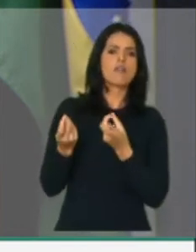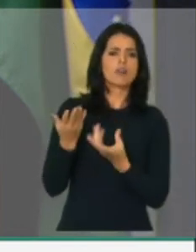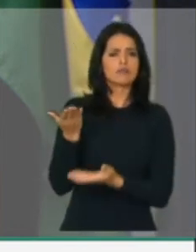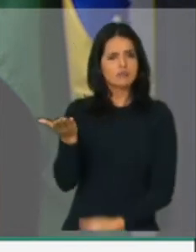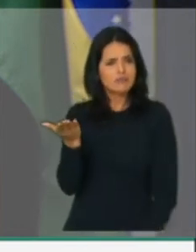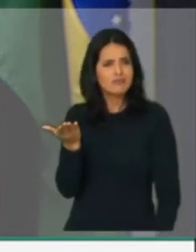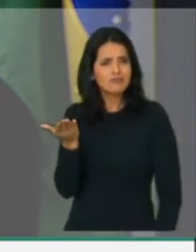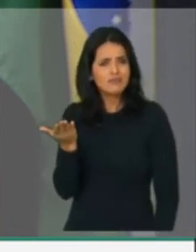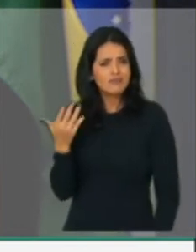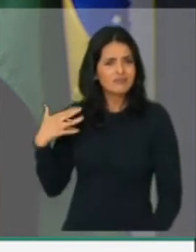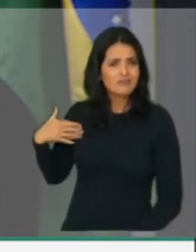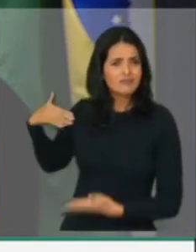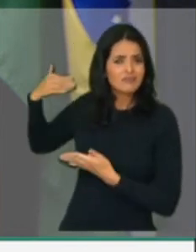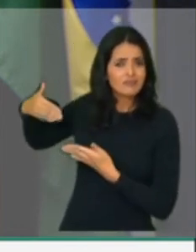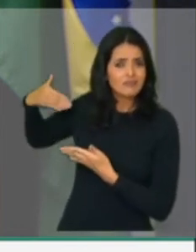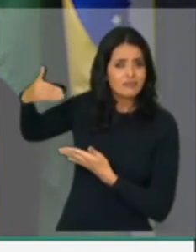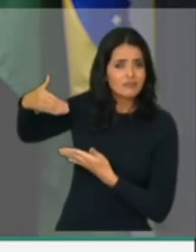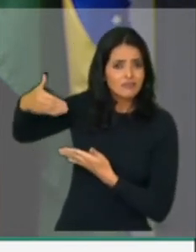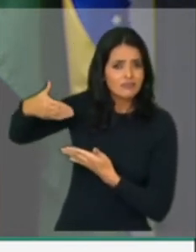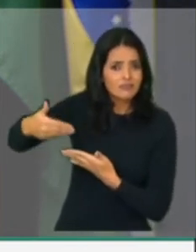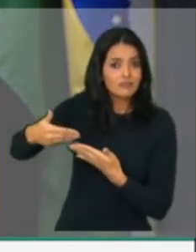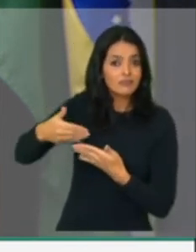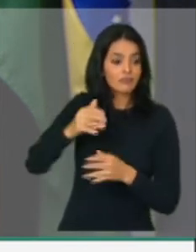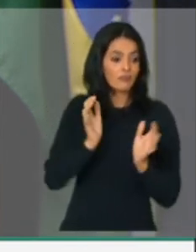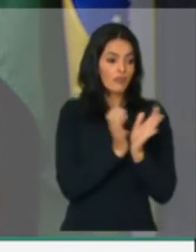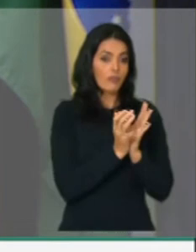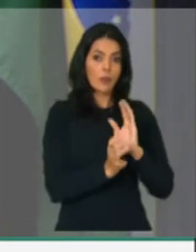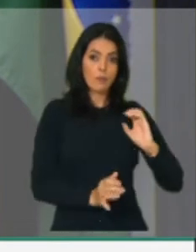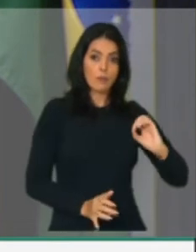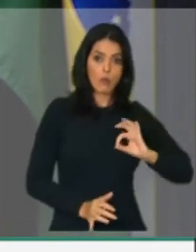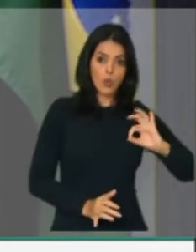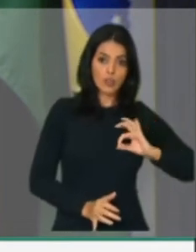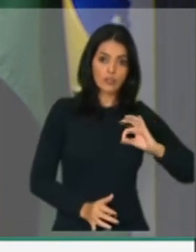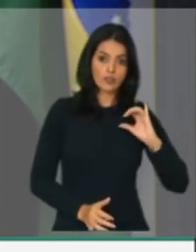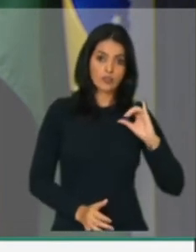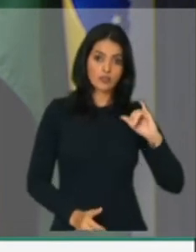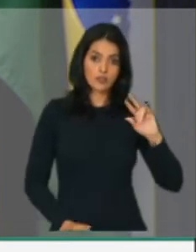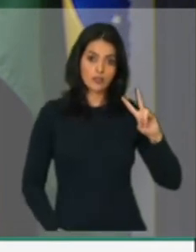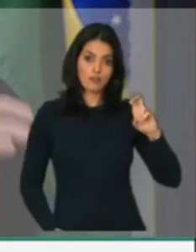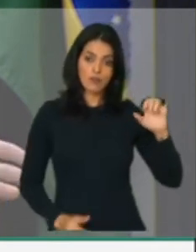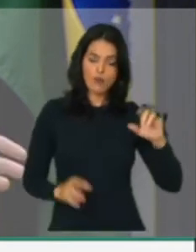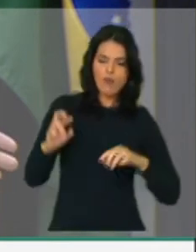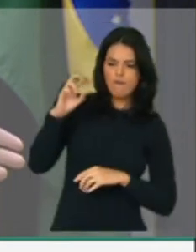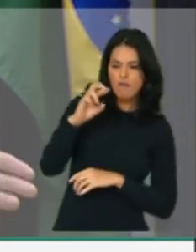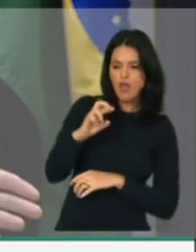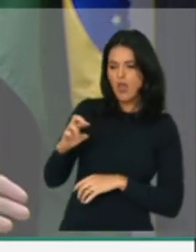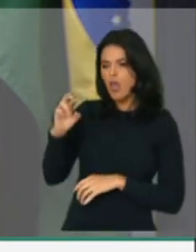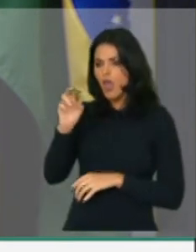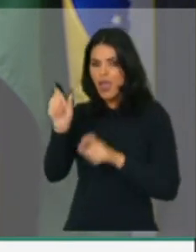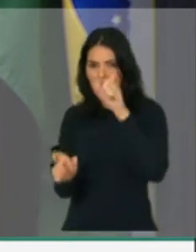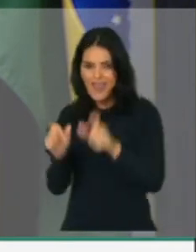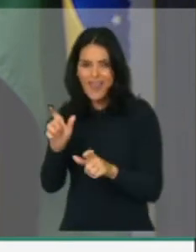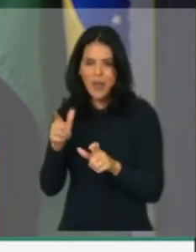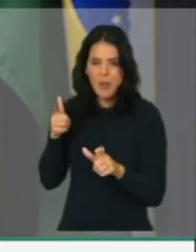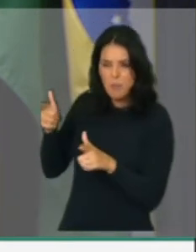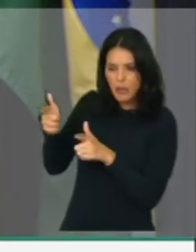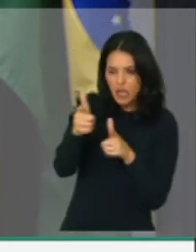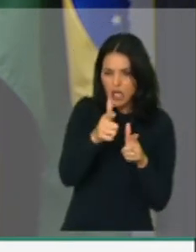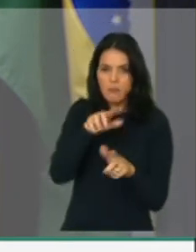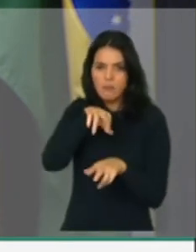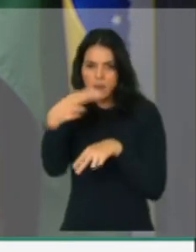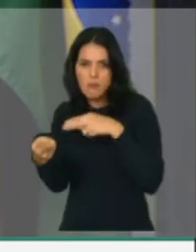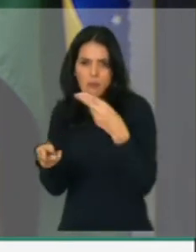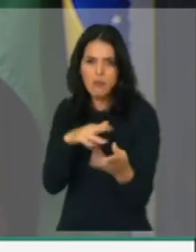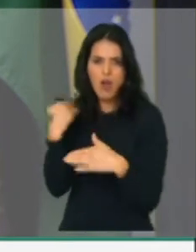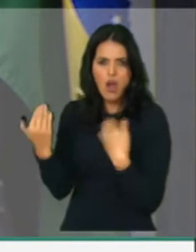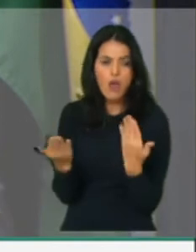que vinham sendo investigados pela polícia civil se solidarizaram com ele se tratando com